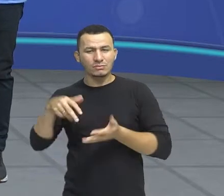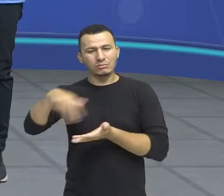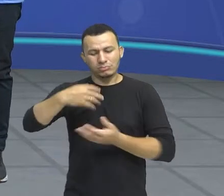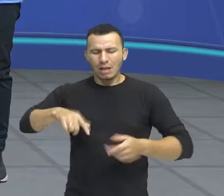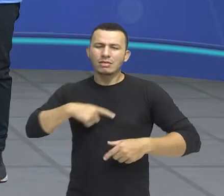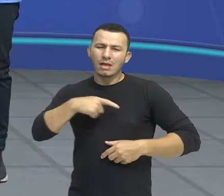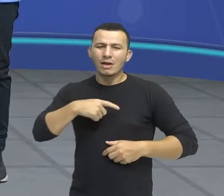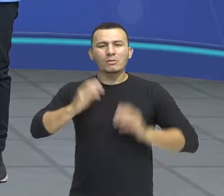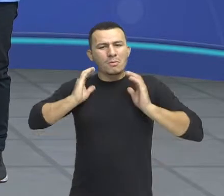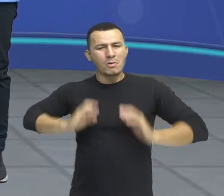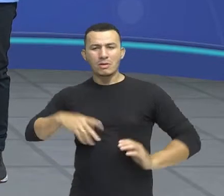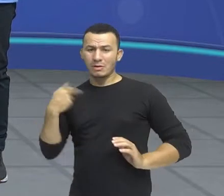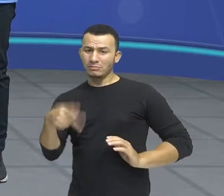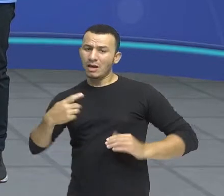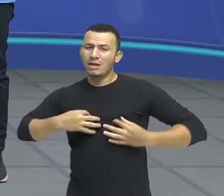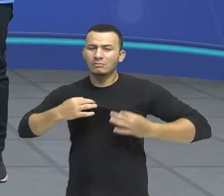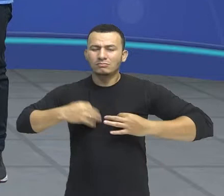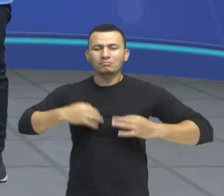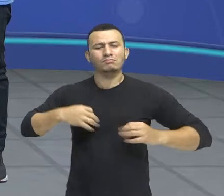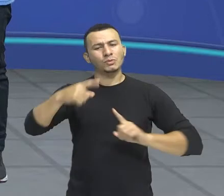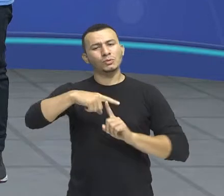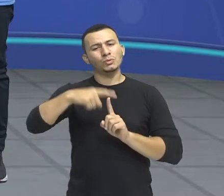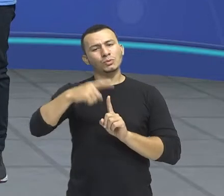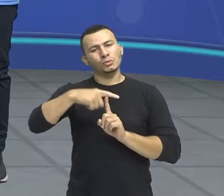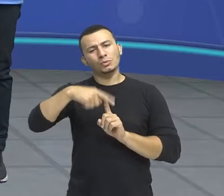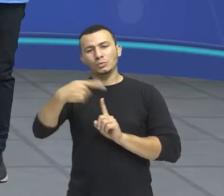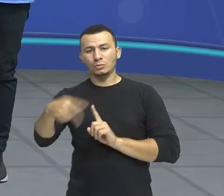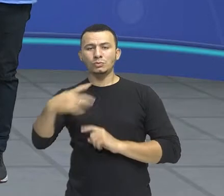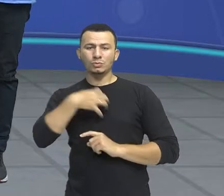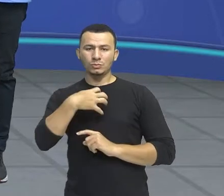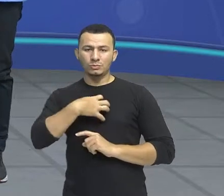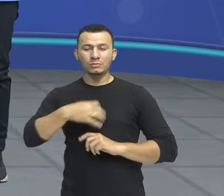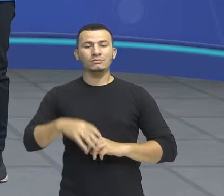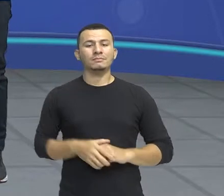de se comportar, e aí também acaba atribuindo